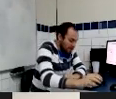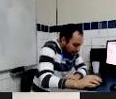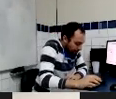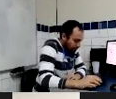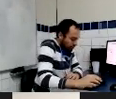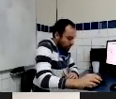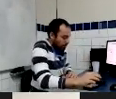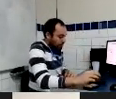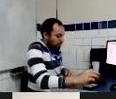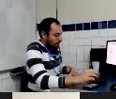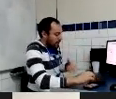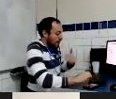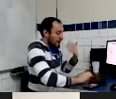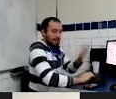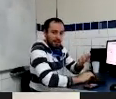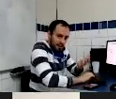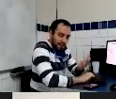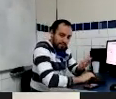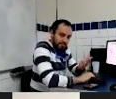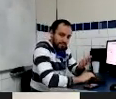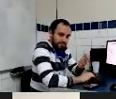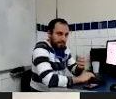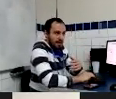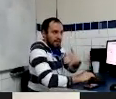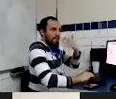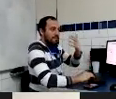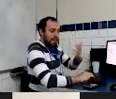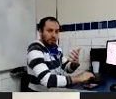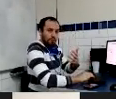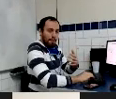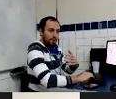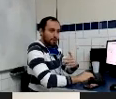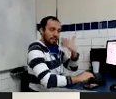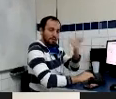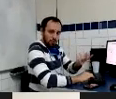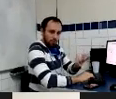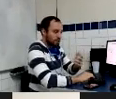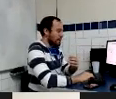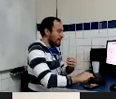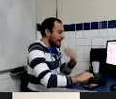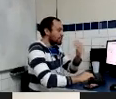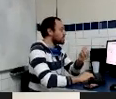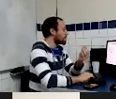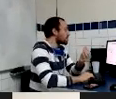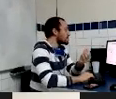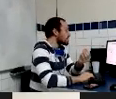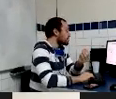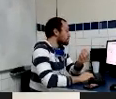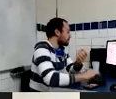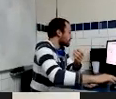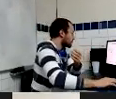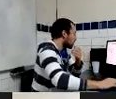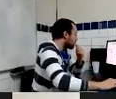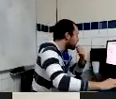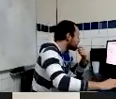E aí, esse líder, sendo uma pessoa sempre justa e garantindo a proteção...